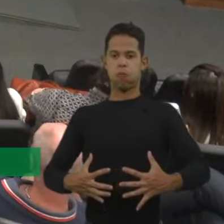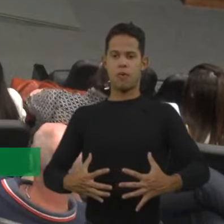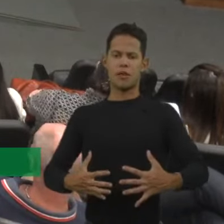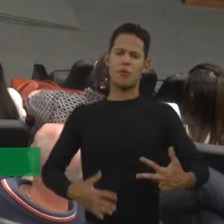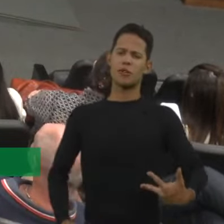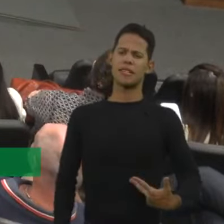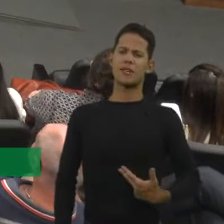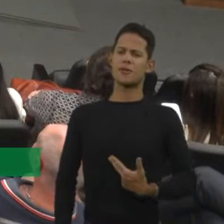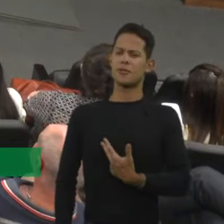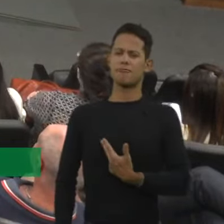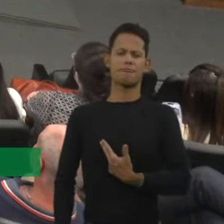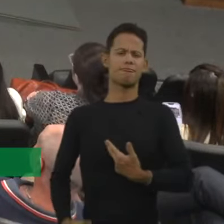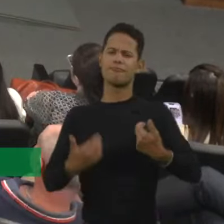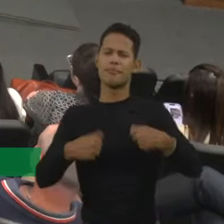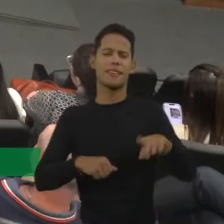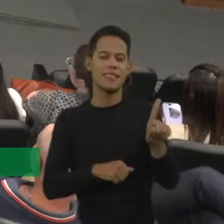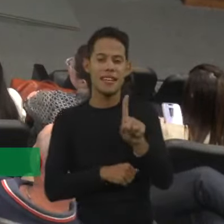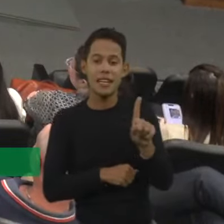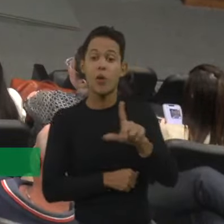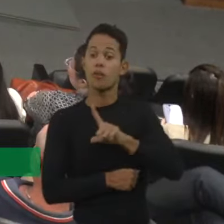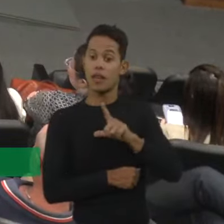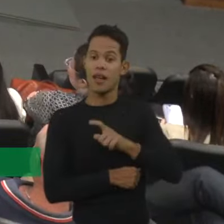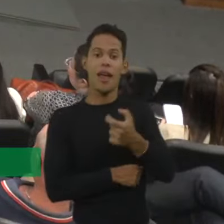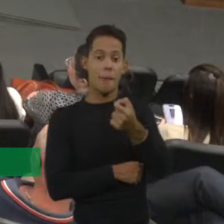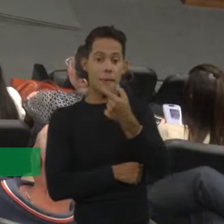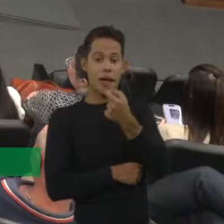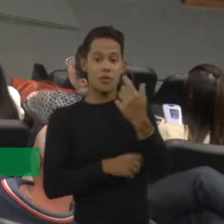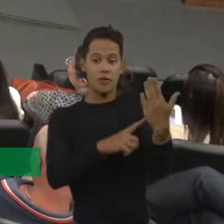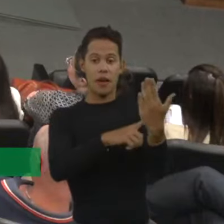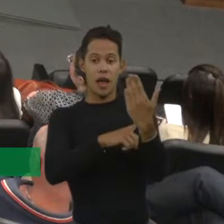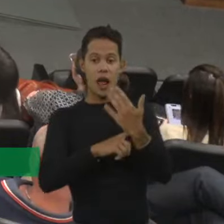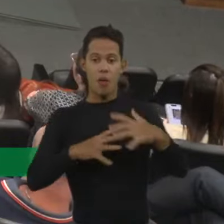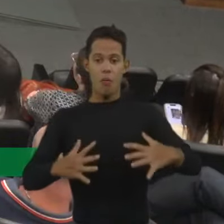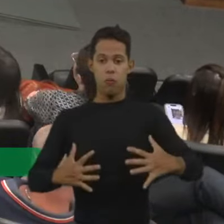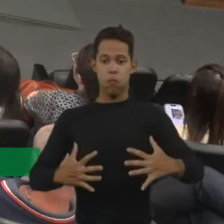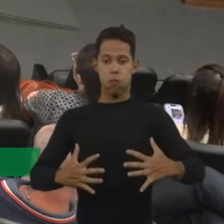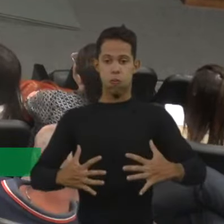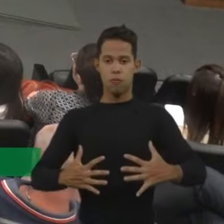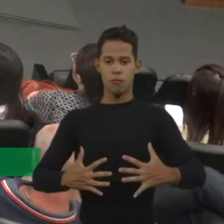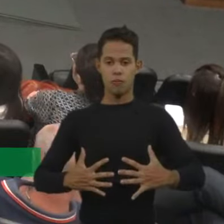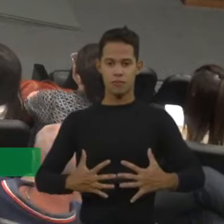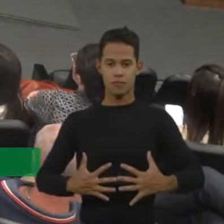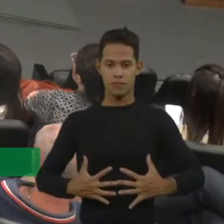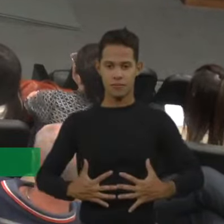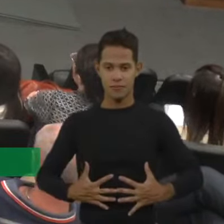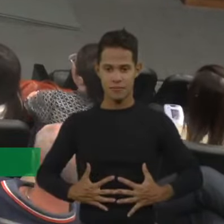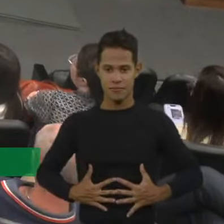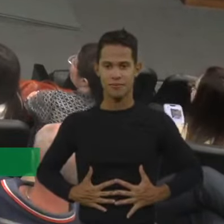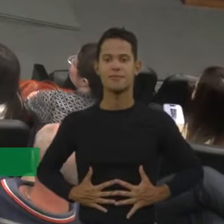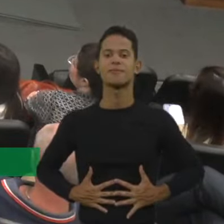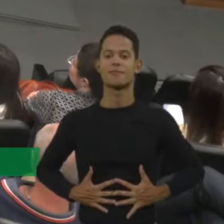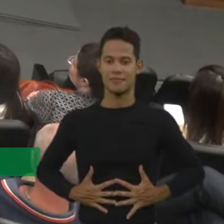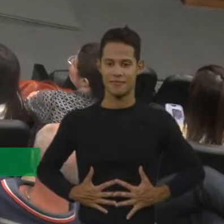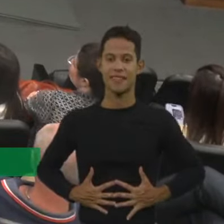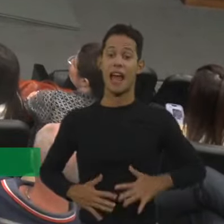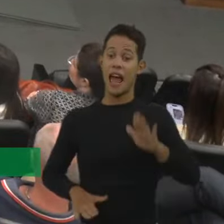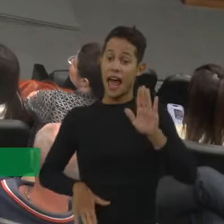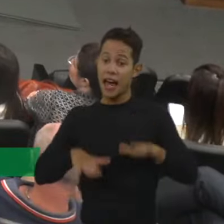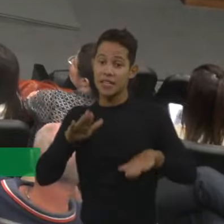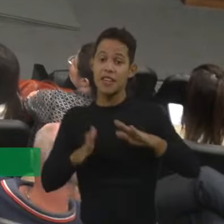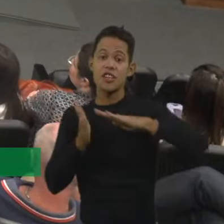usar medicamento que reduz aquele inchaço. E, muitas vezes, então, o paciente passa por apendicectomia, então, retirada do